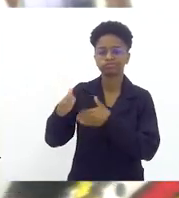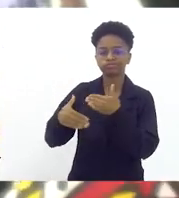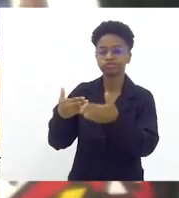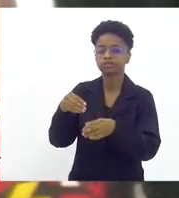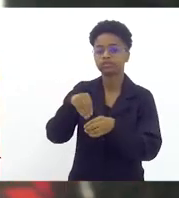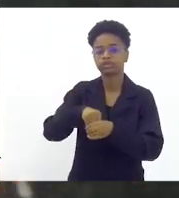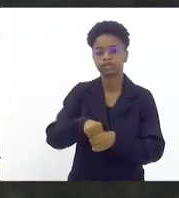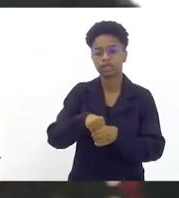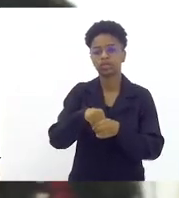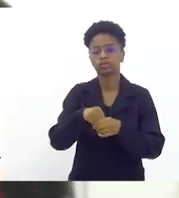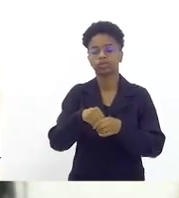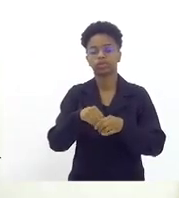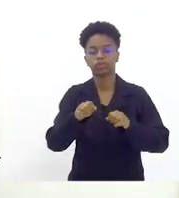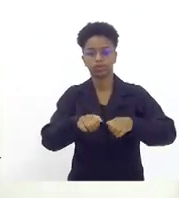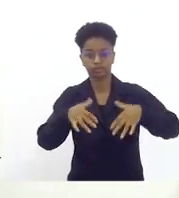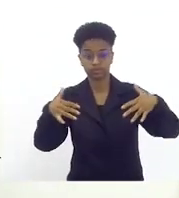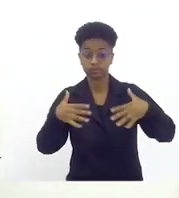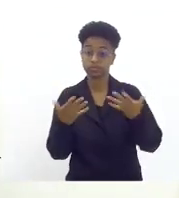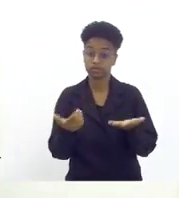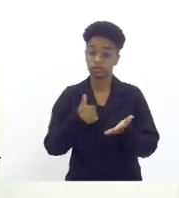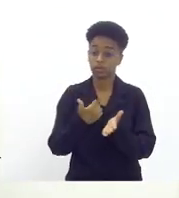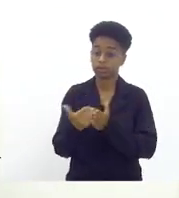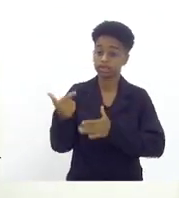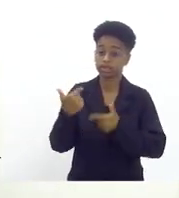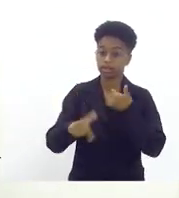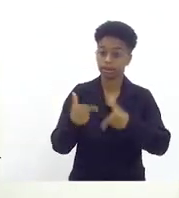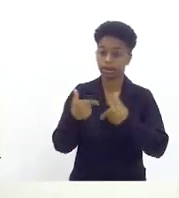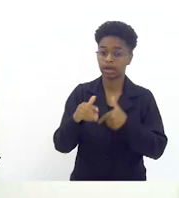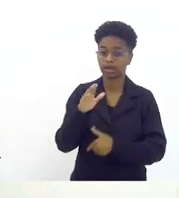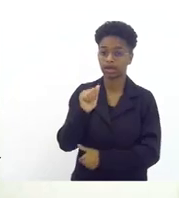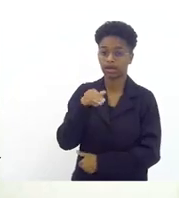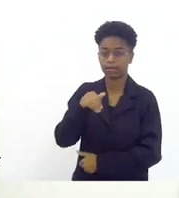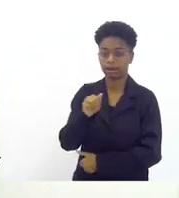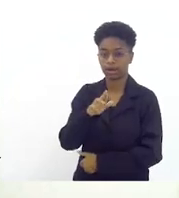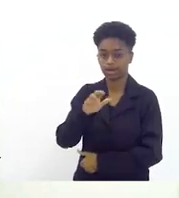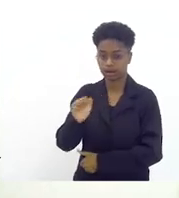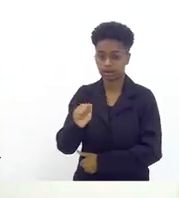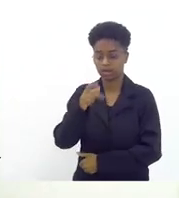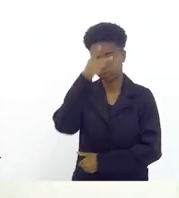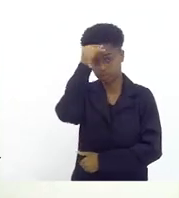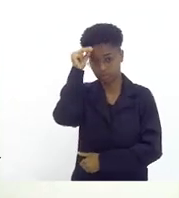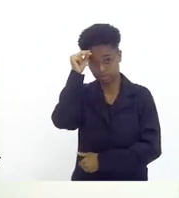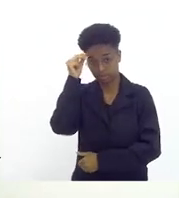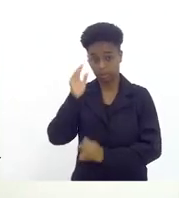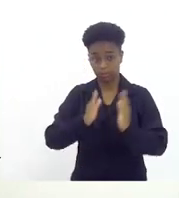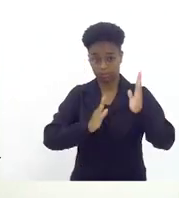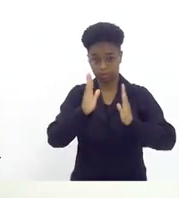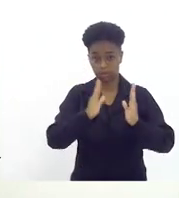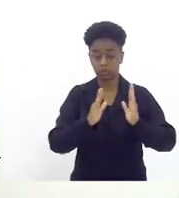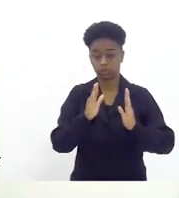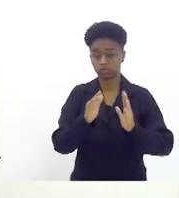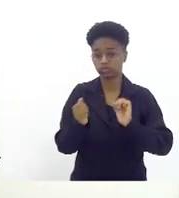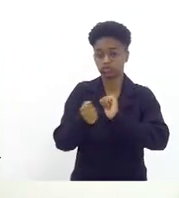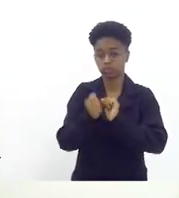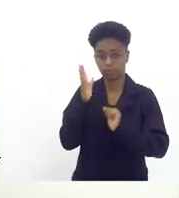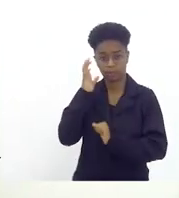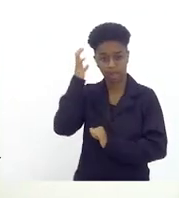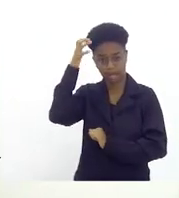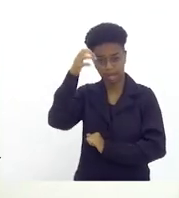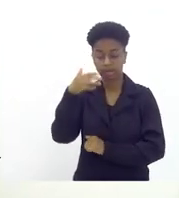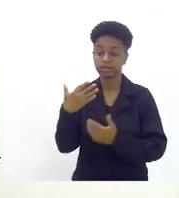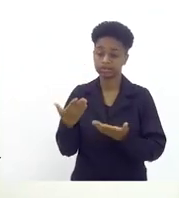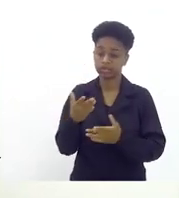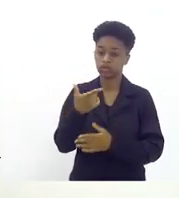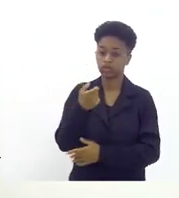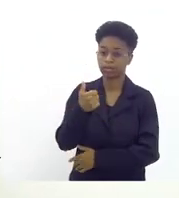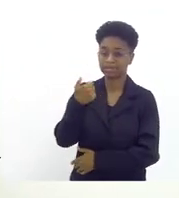do parlamento, né? Eu começo a trabalhar na Câmara Municipal na época de Marielle Franco, né? Logo quando ela se elege, em 2017. Então, um cotidiano